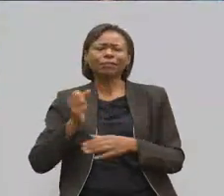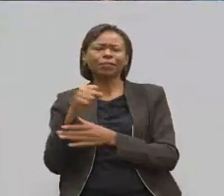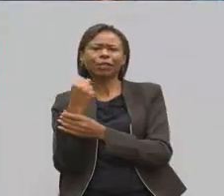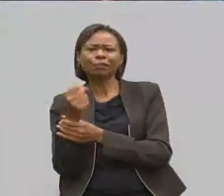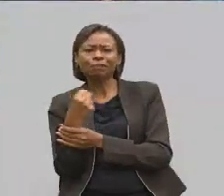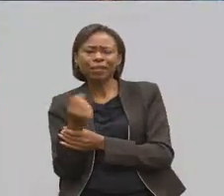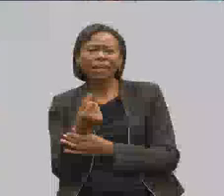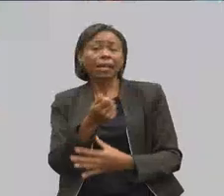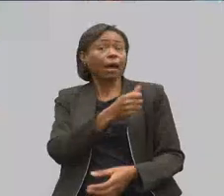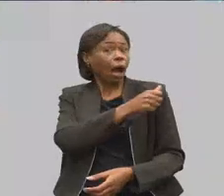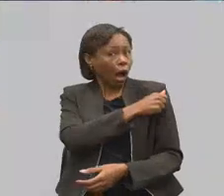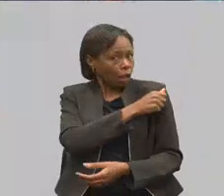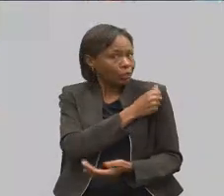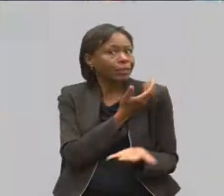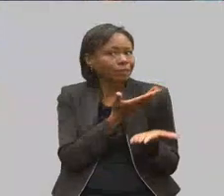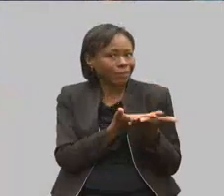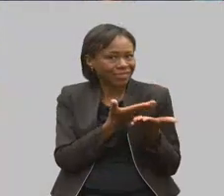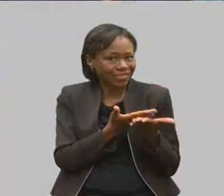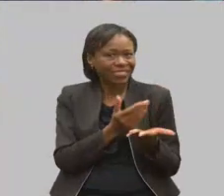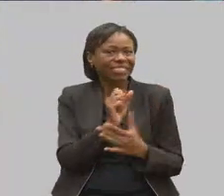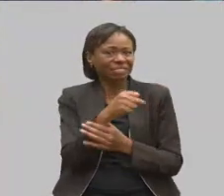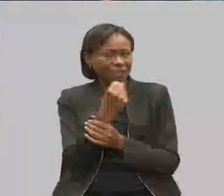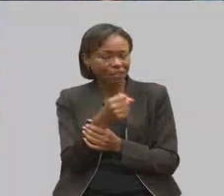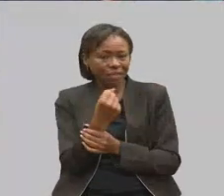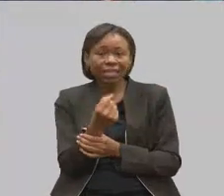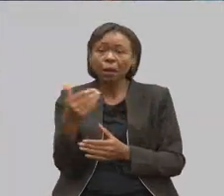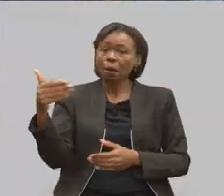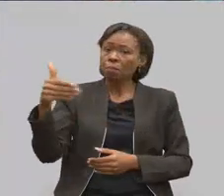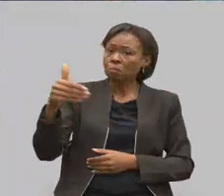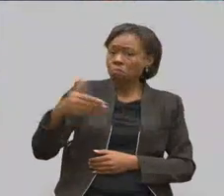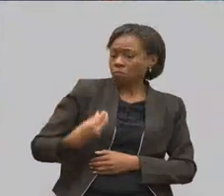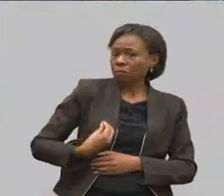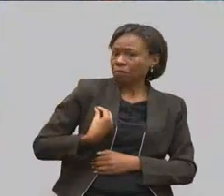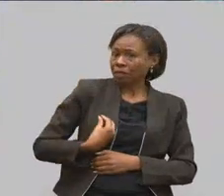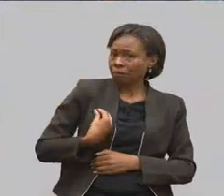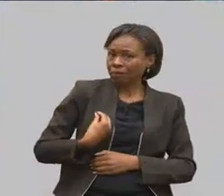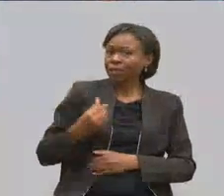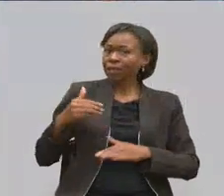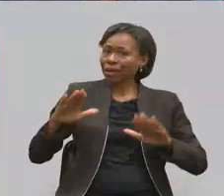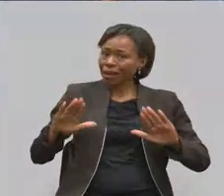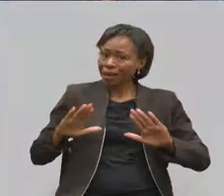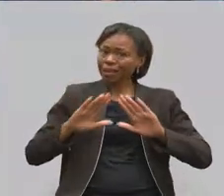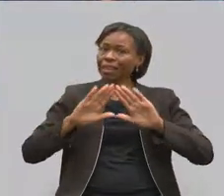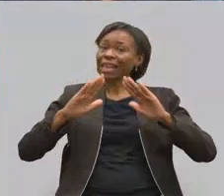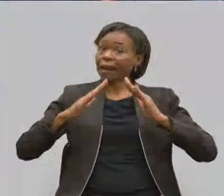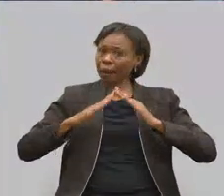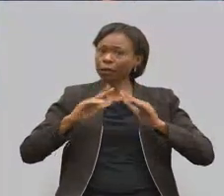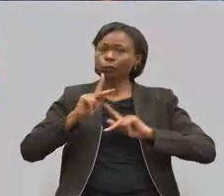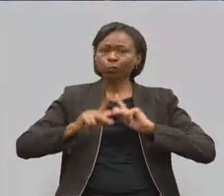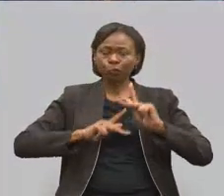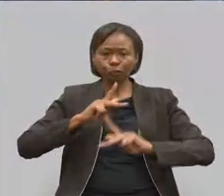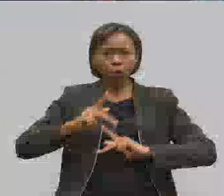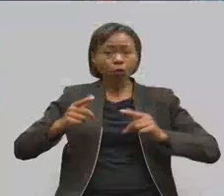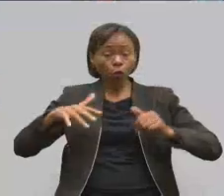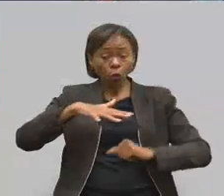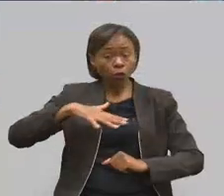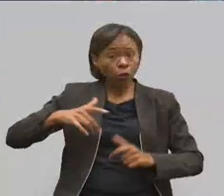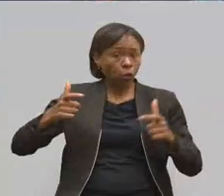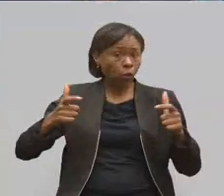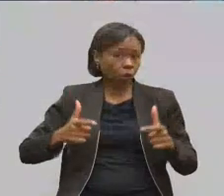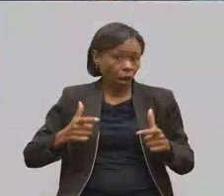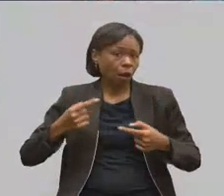fisioterapia participando aqui na casa do Povo participando de um espaço político porque a gente